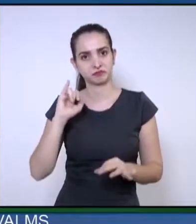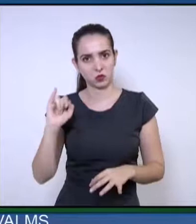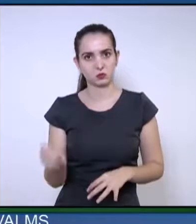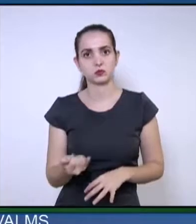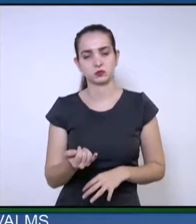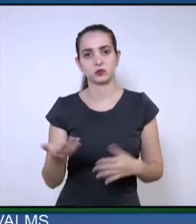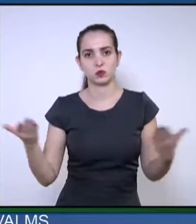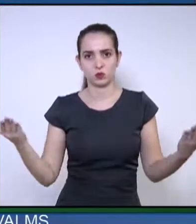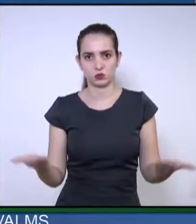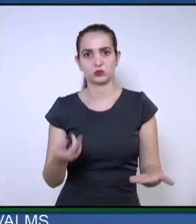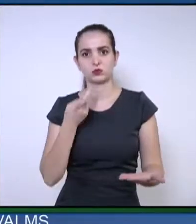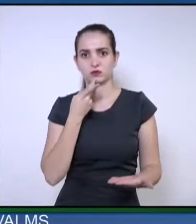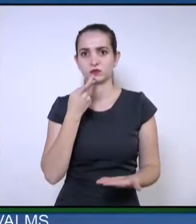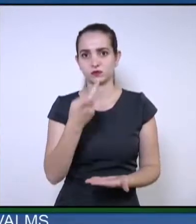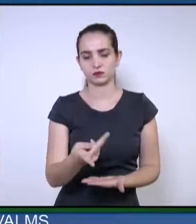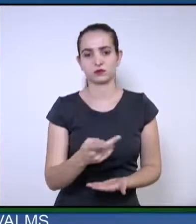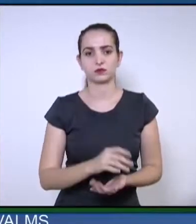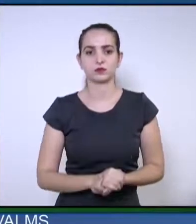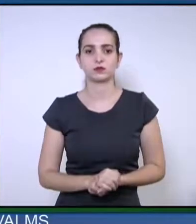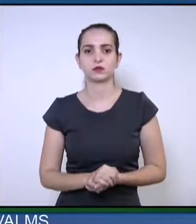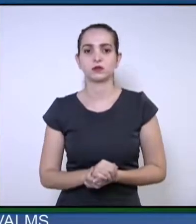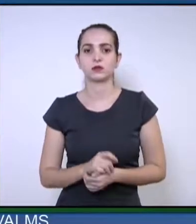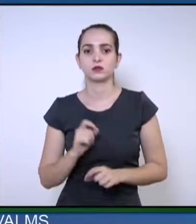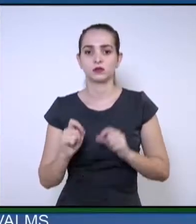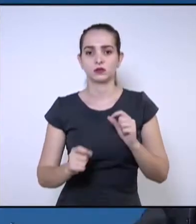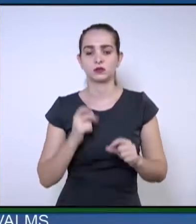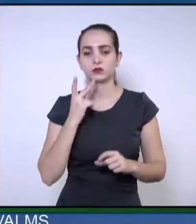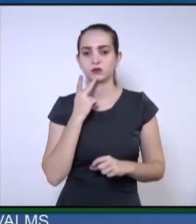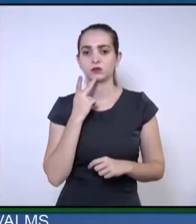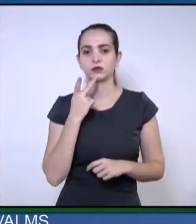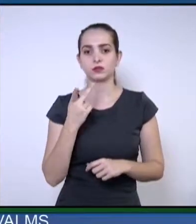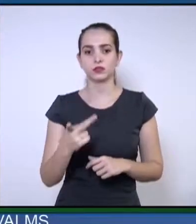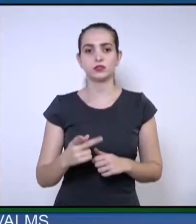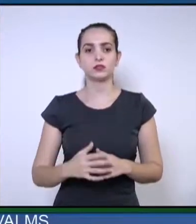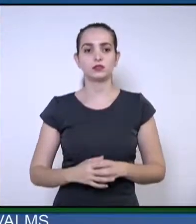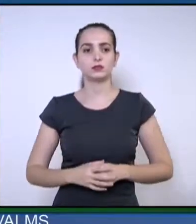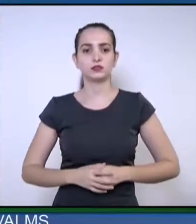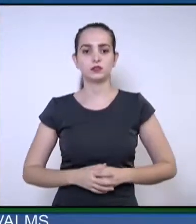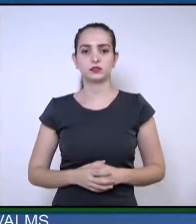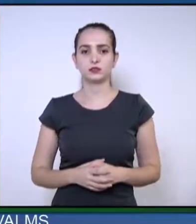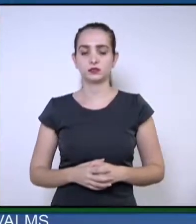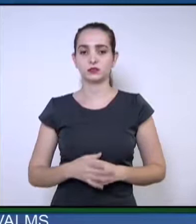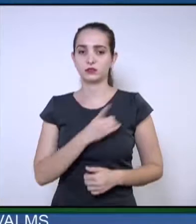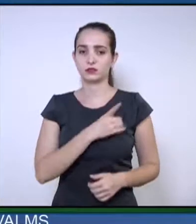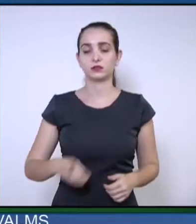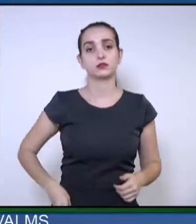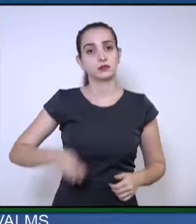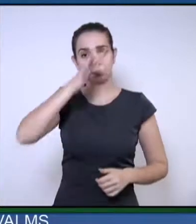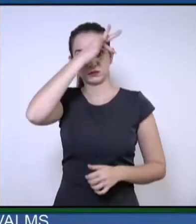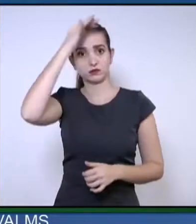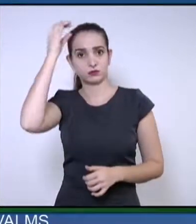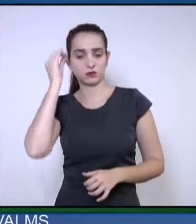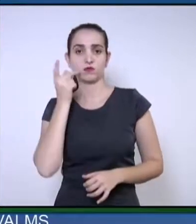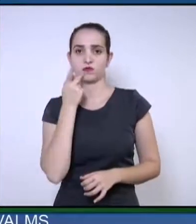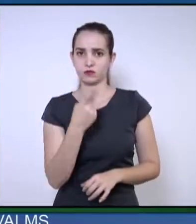hoje, e o deputado Amarildo já disse aqui também, e o deputado Felipe Orro